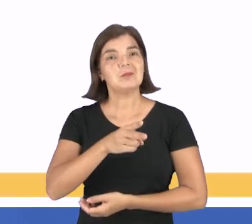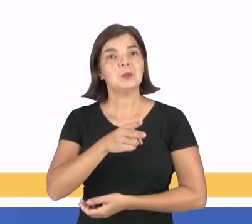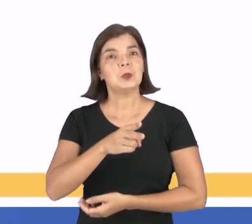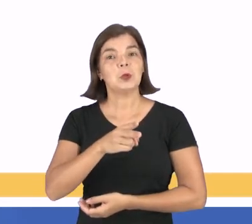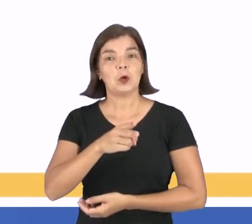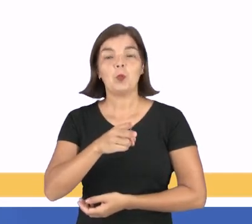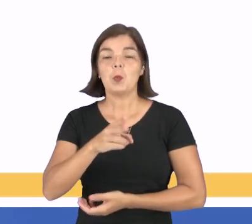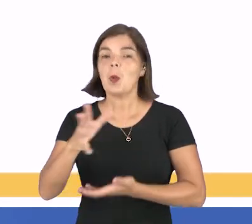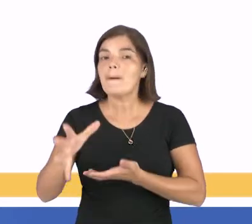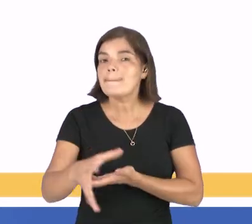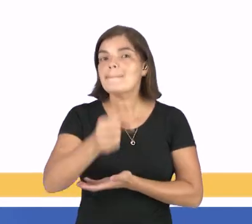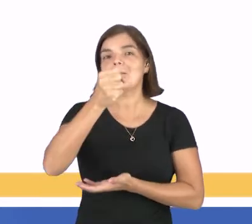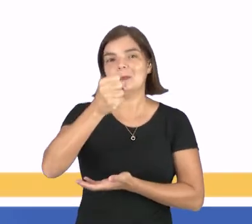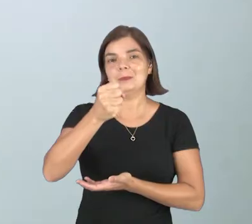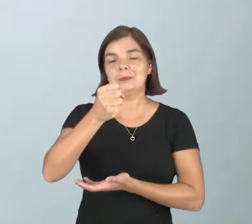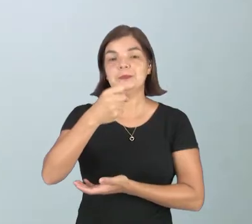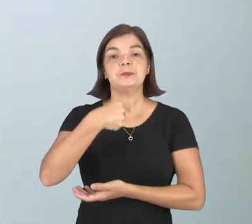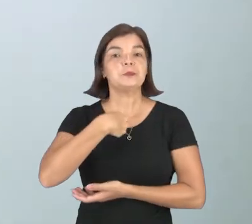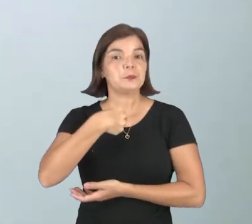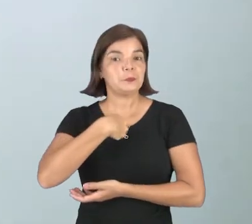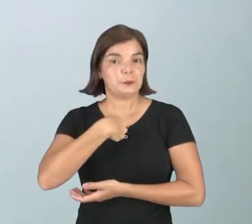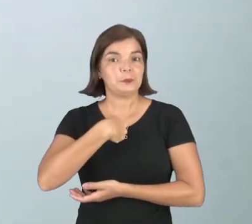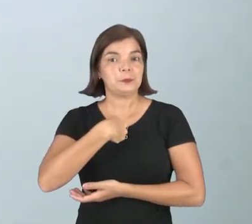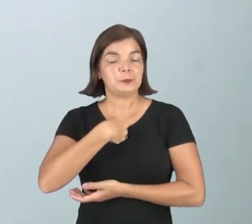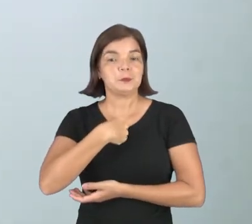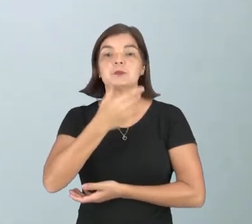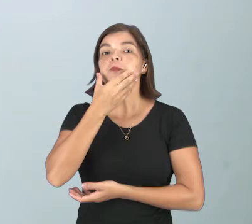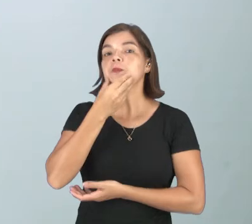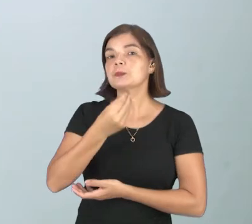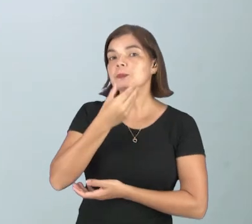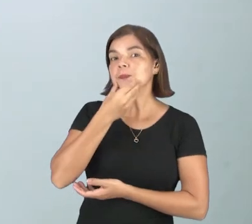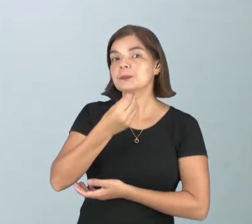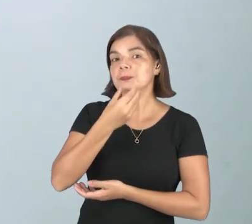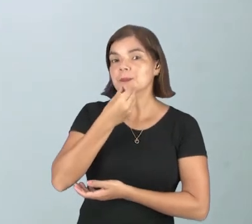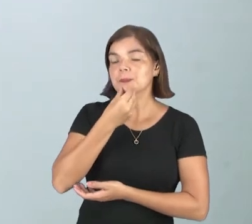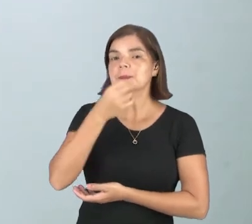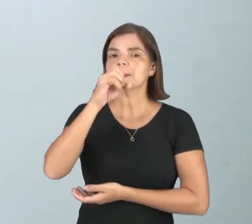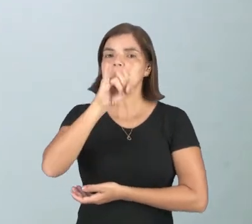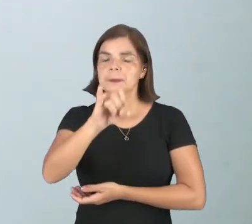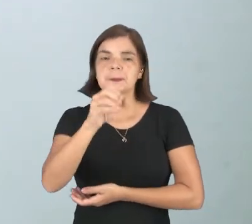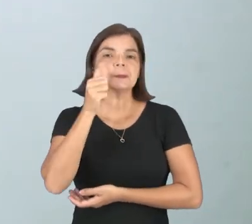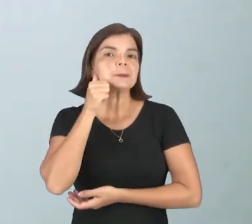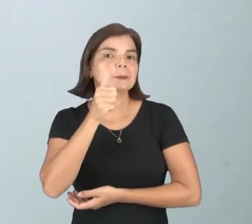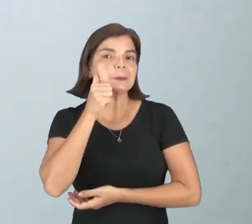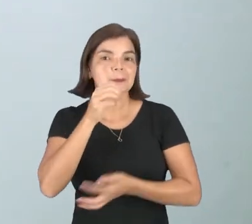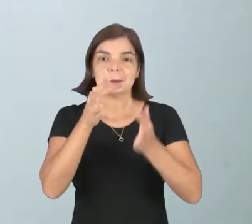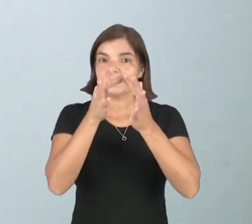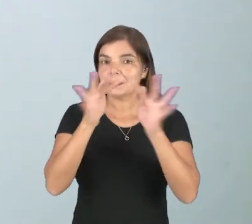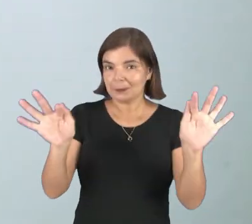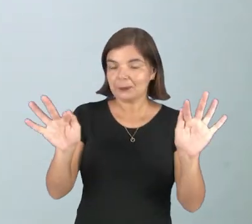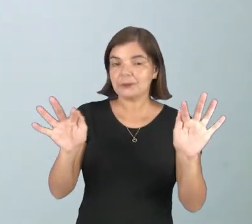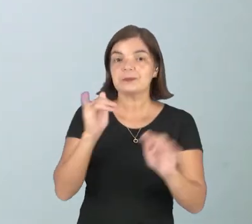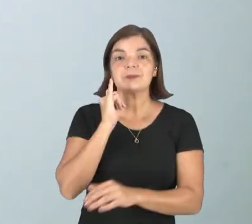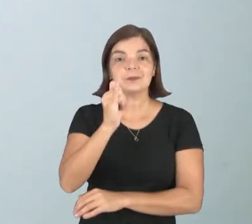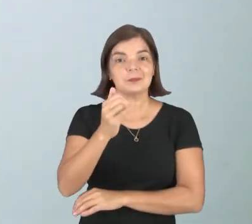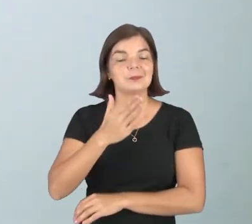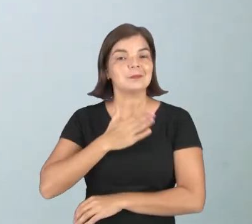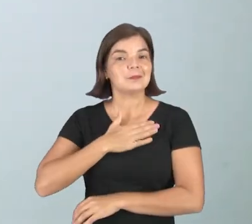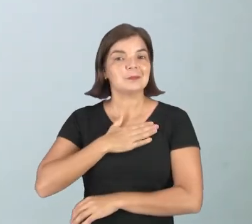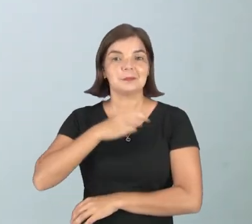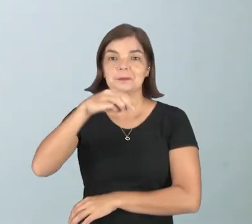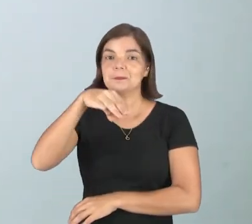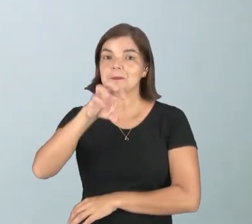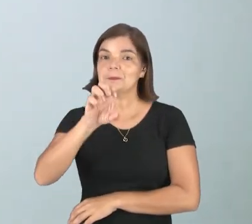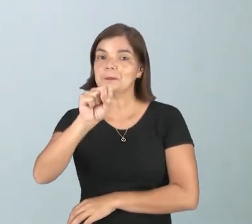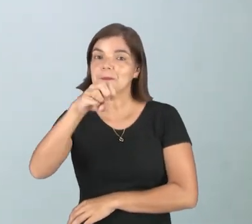colhi. Ele diz eu mesmo, porque ele se trata do gênero masculino. Se eu for falar essa frase, eu tenho que dizer eu